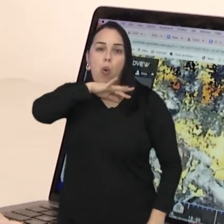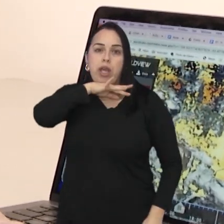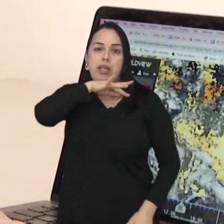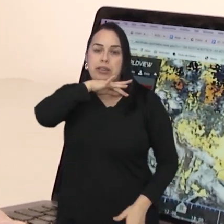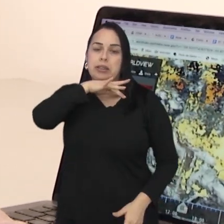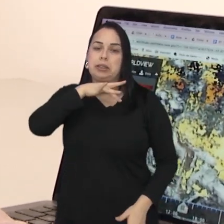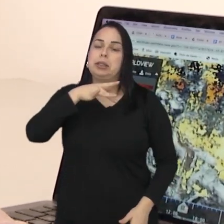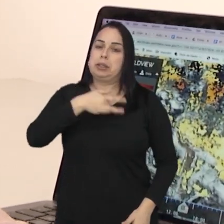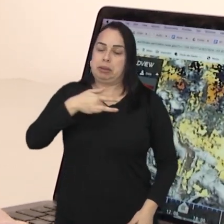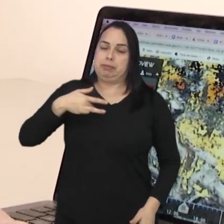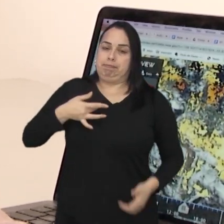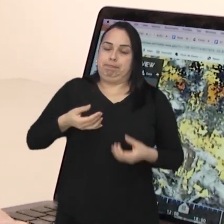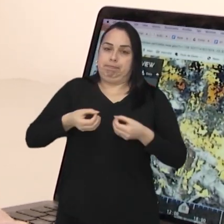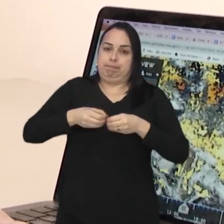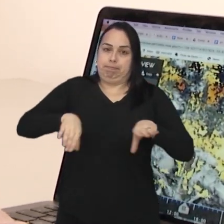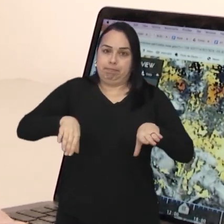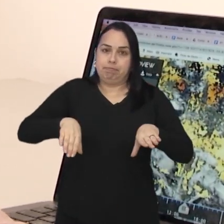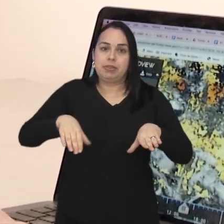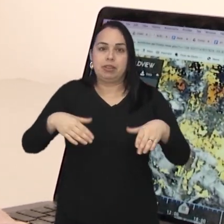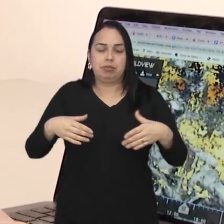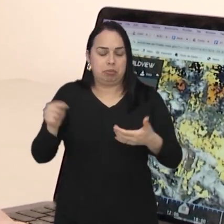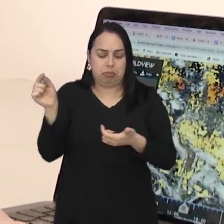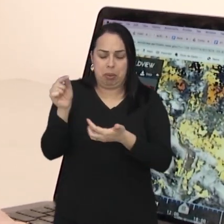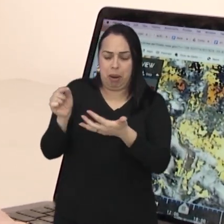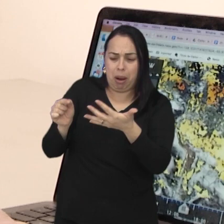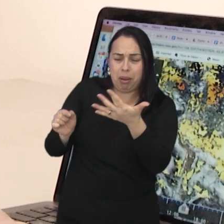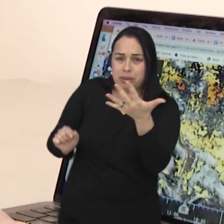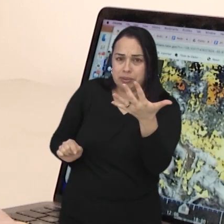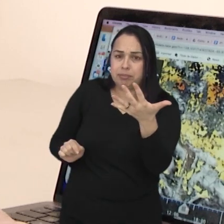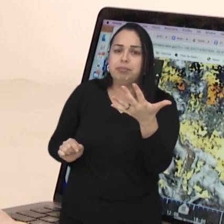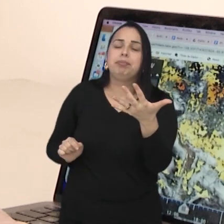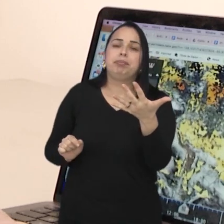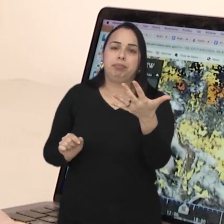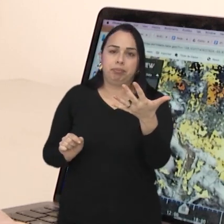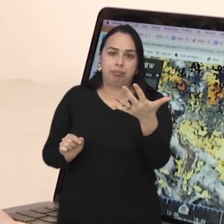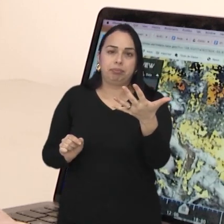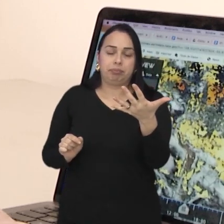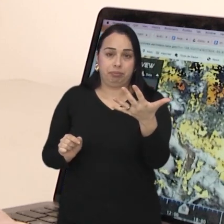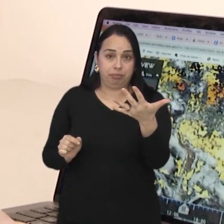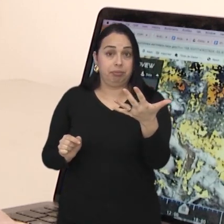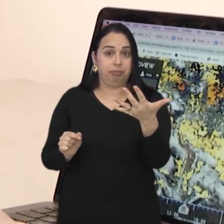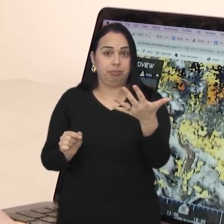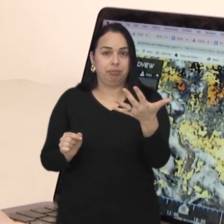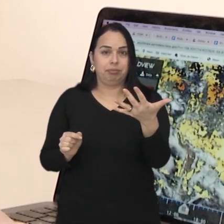hidrocarbonetos e óxidos de nitrogênio, enxofre.